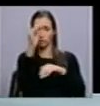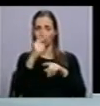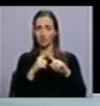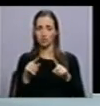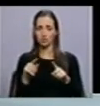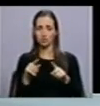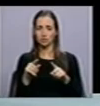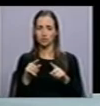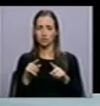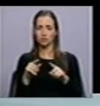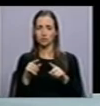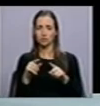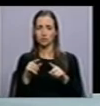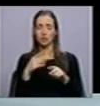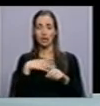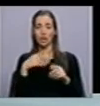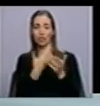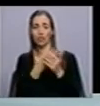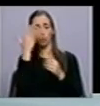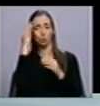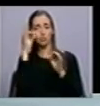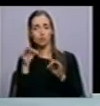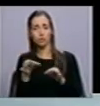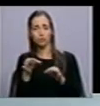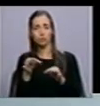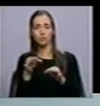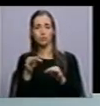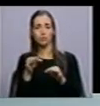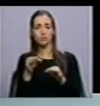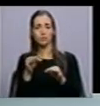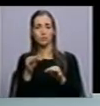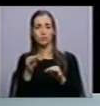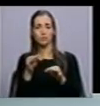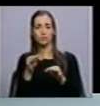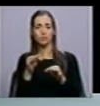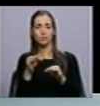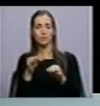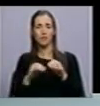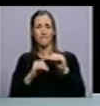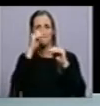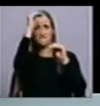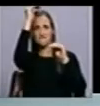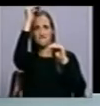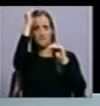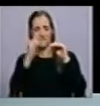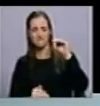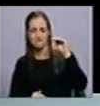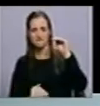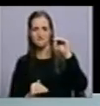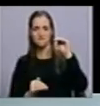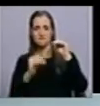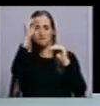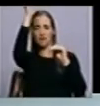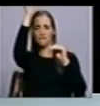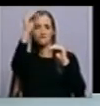de parsecs, eu até queria dar-te o número exato, mas de qualquer forma é uma amplitude muito grande, muito acima e muito abaixo do